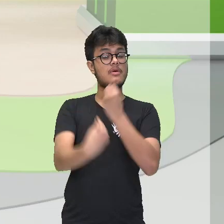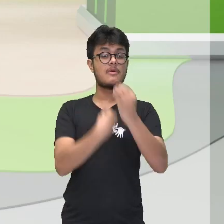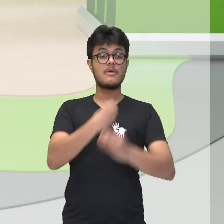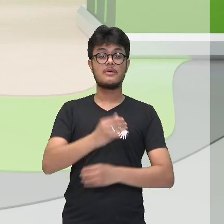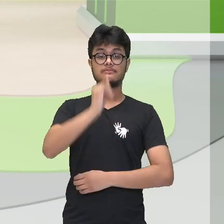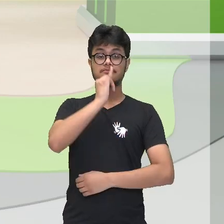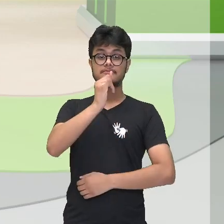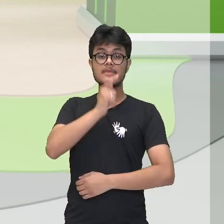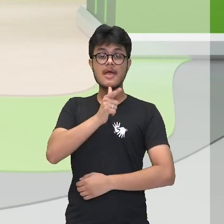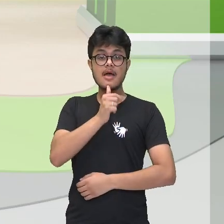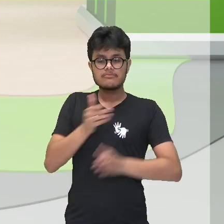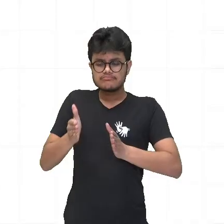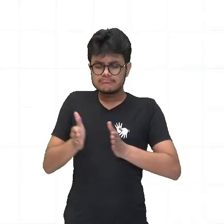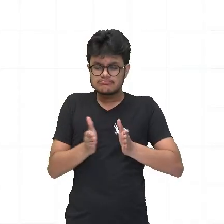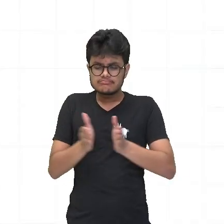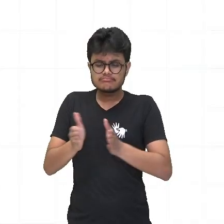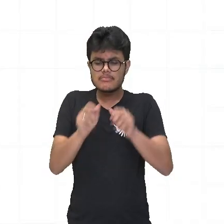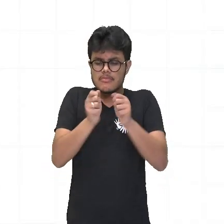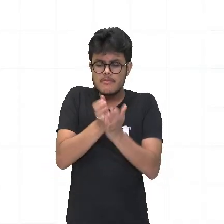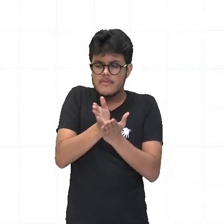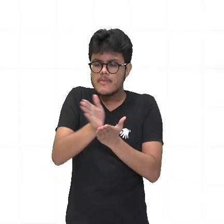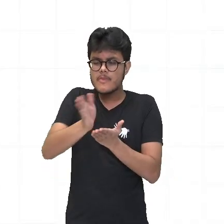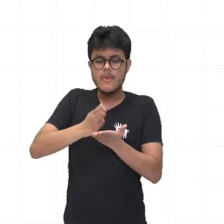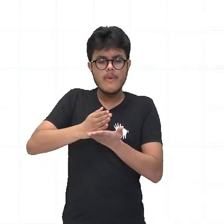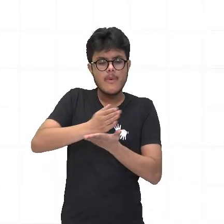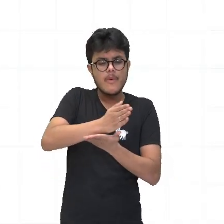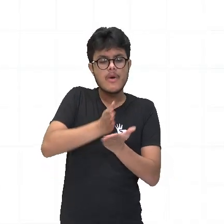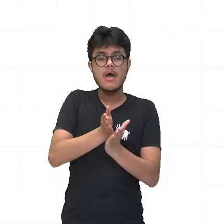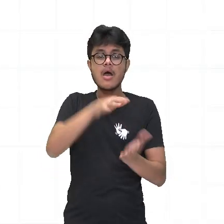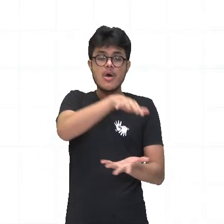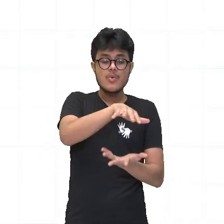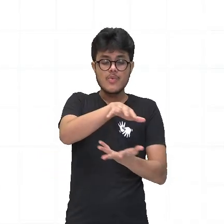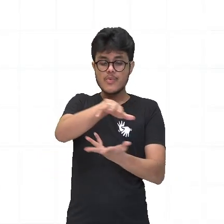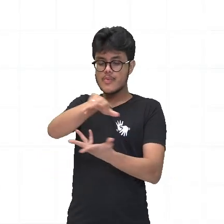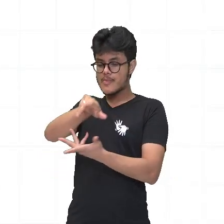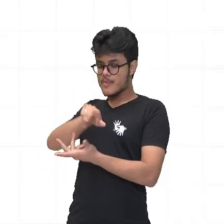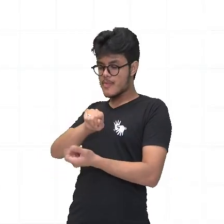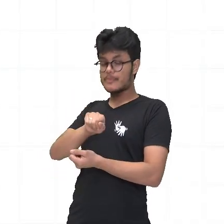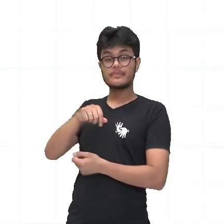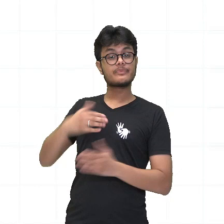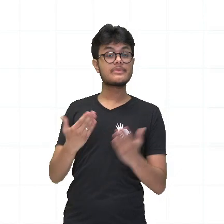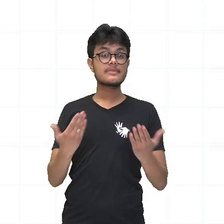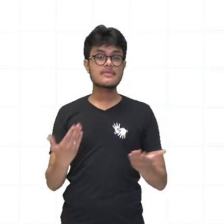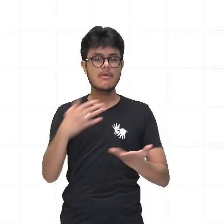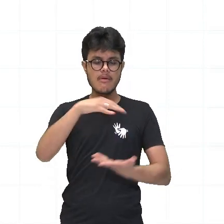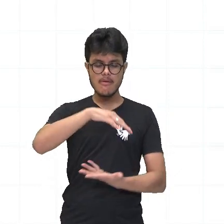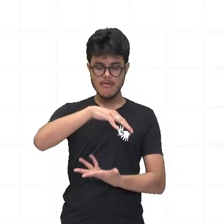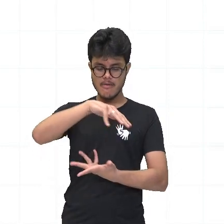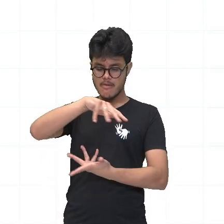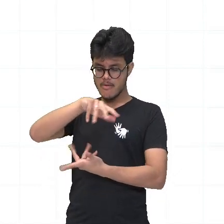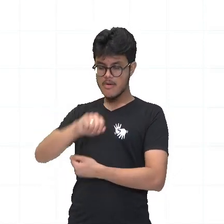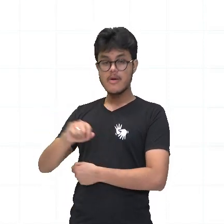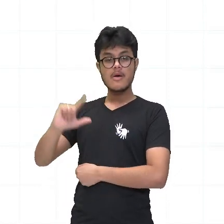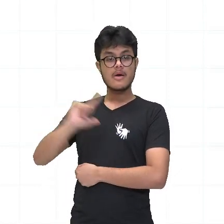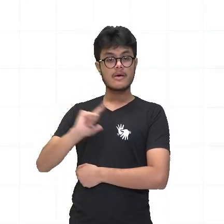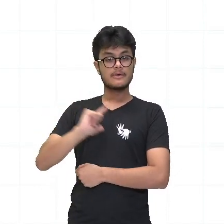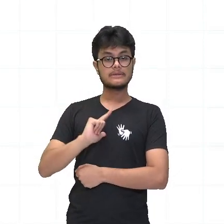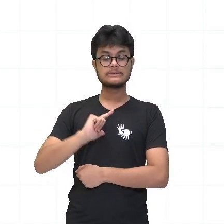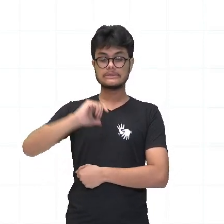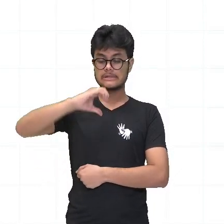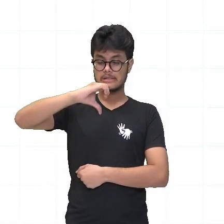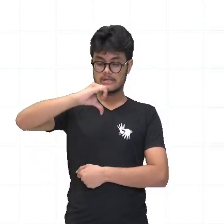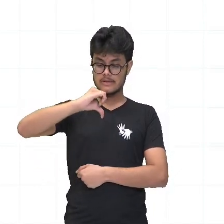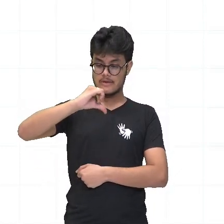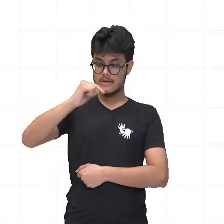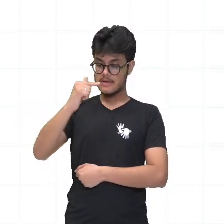da água no planeta Terra. Nós temos aí que o planeta Terra ele é formado por